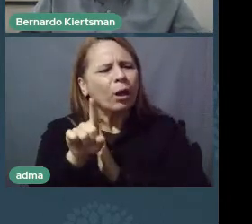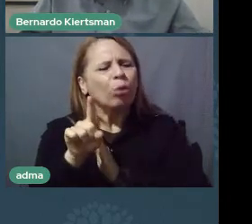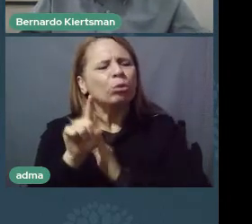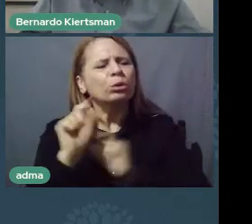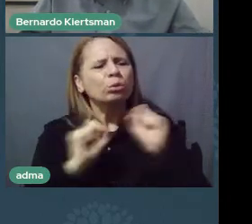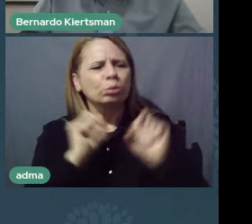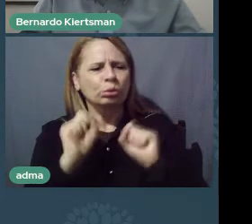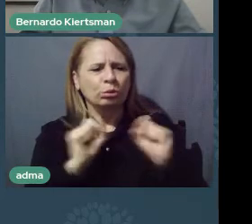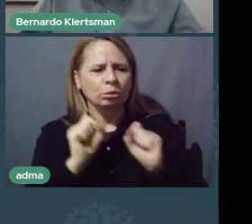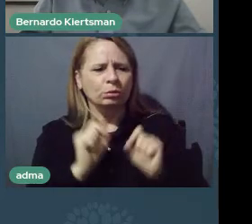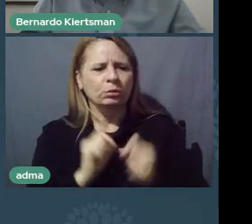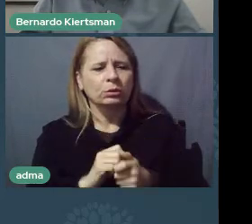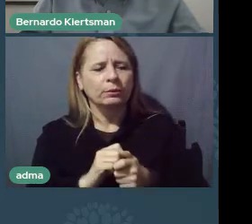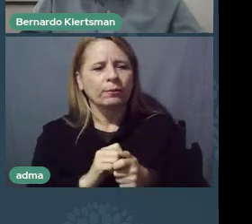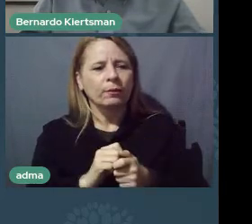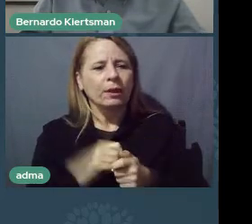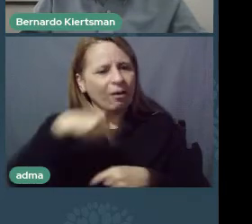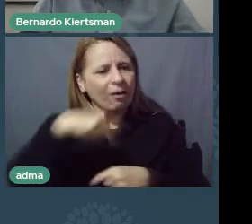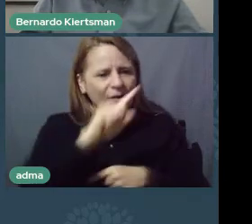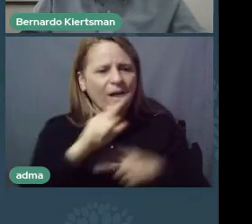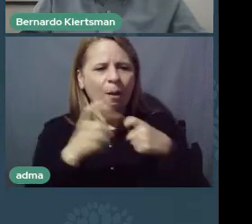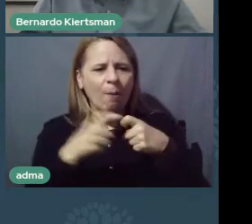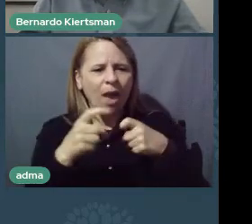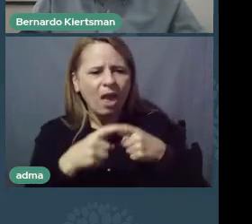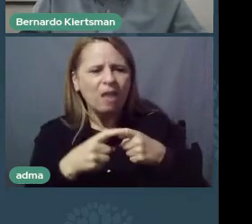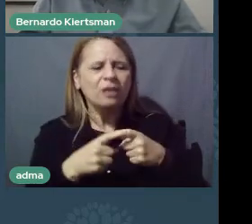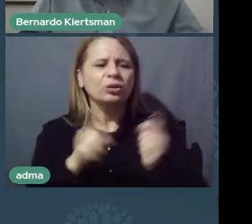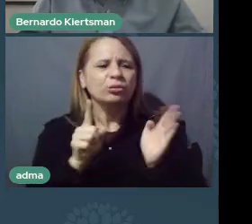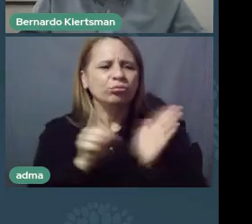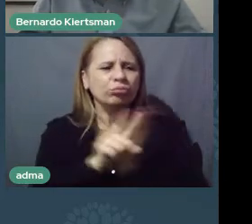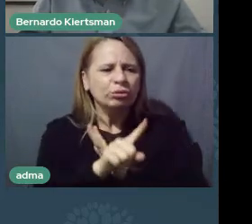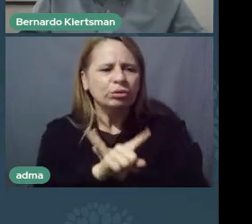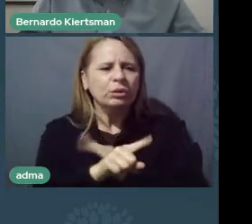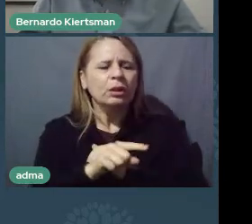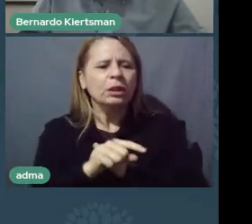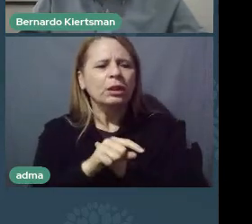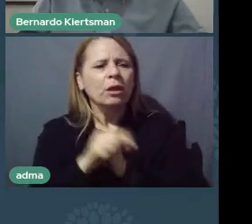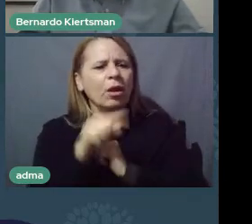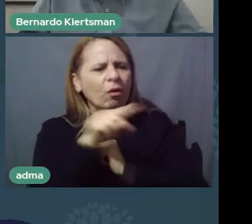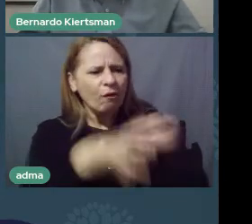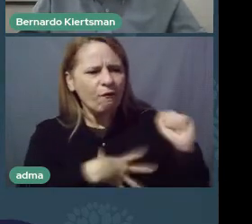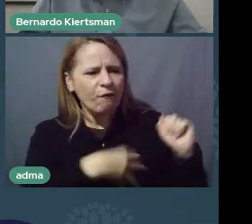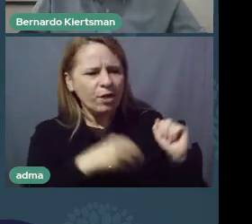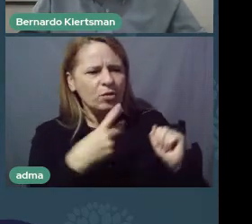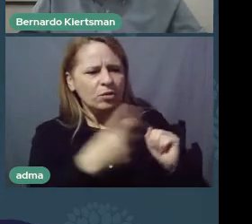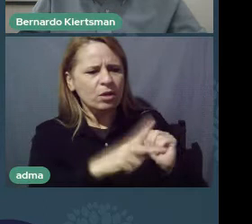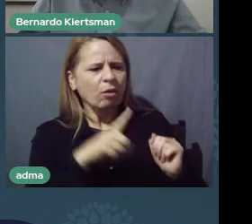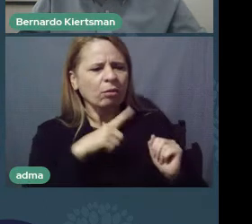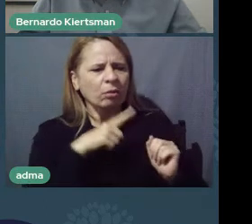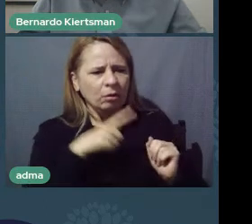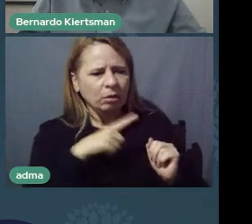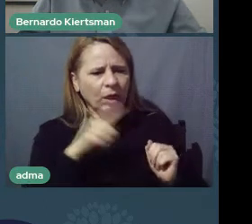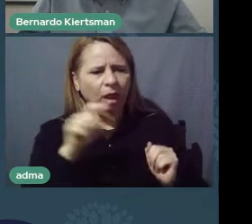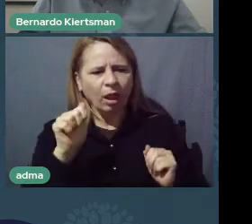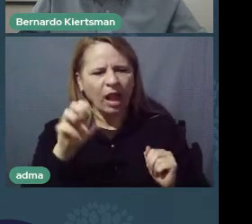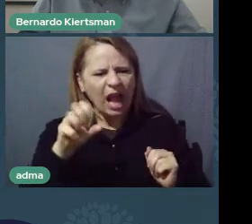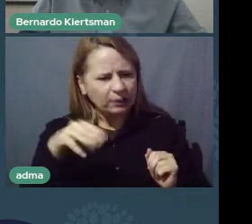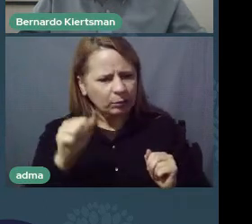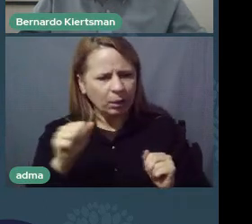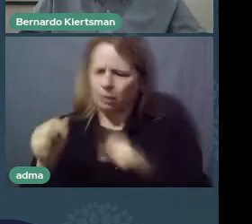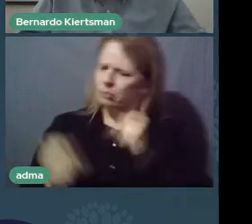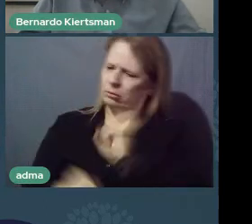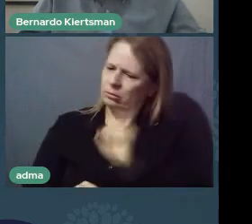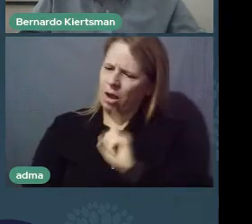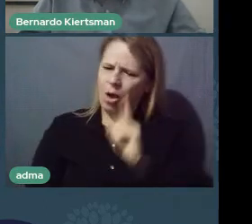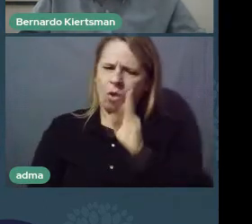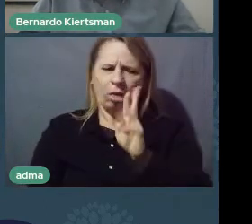aqui, num consultório ou no ambulatório, se seu filho tem asma, a mãe fala, não, meu filho tem bronquite. Eu